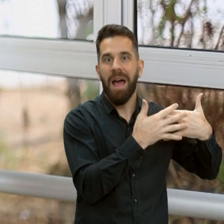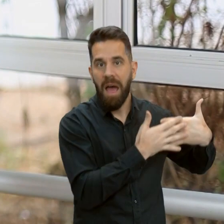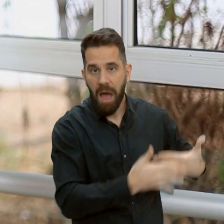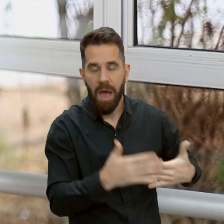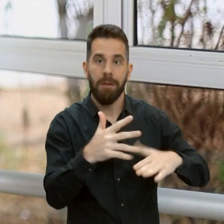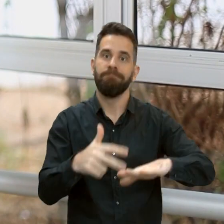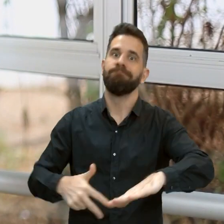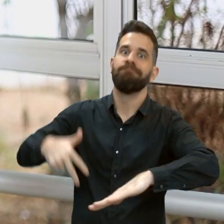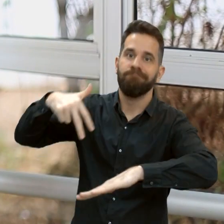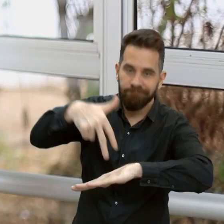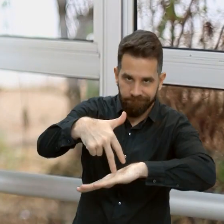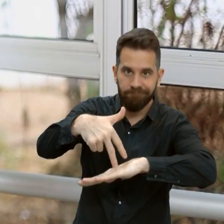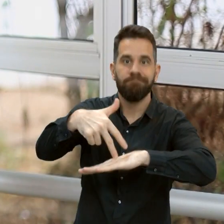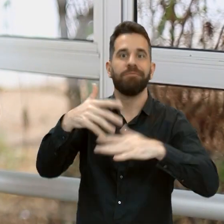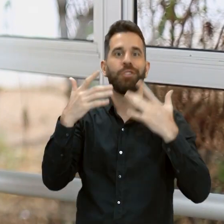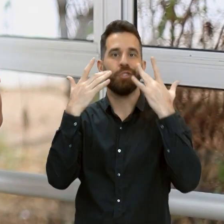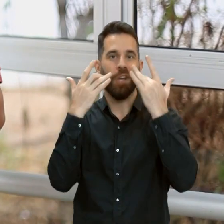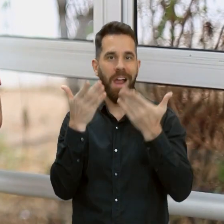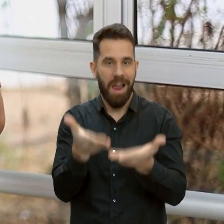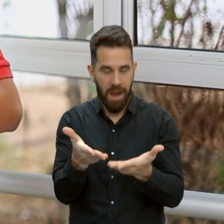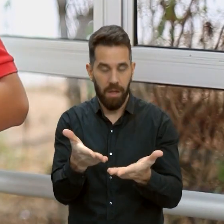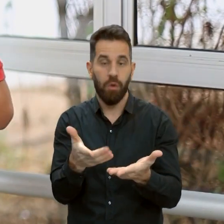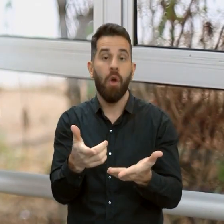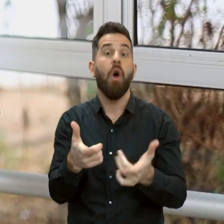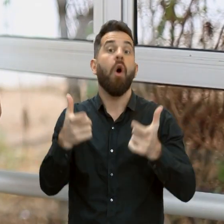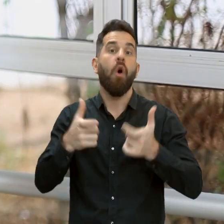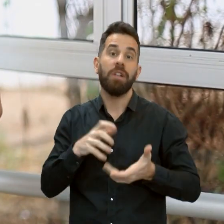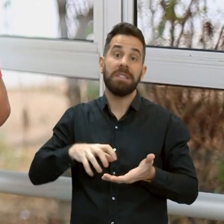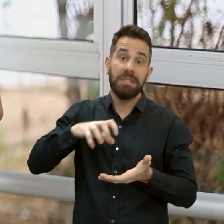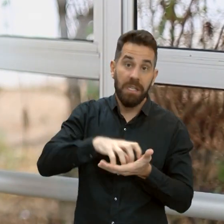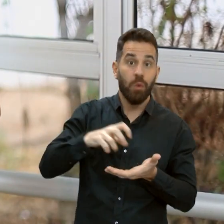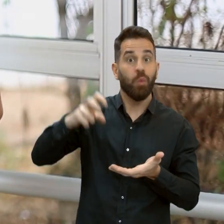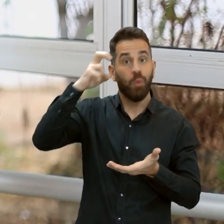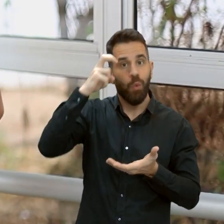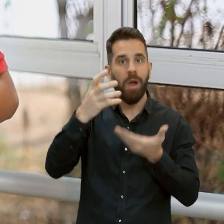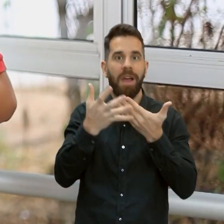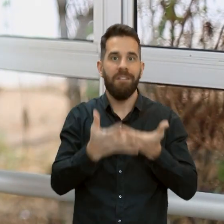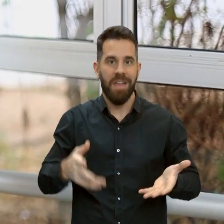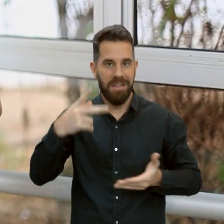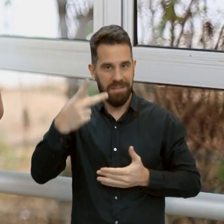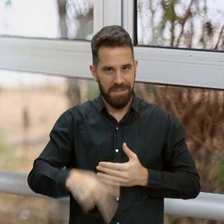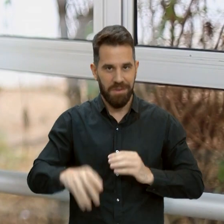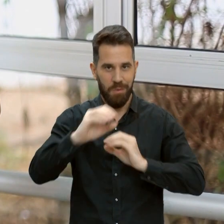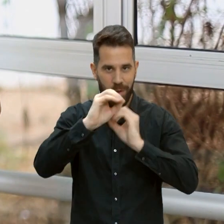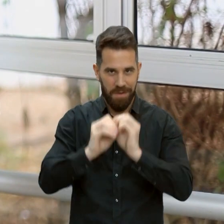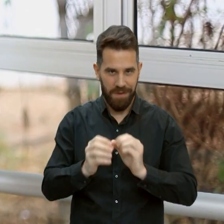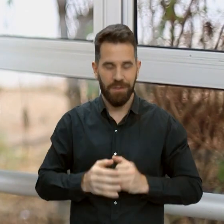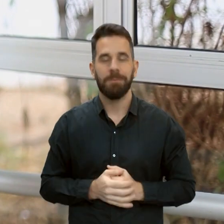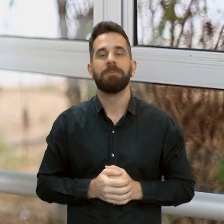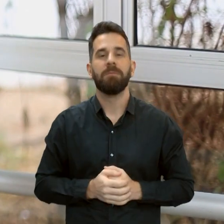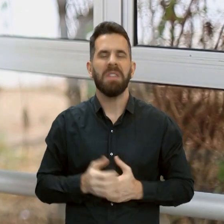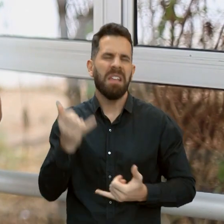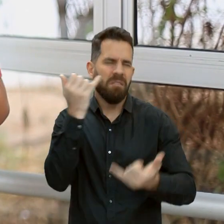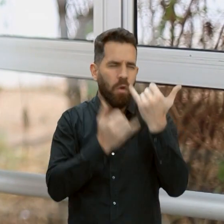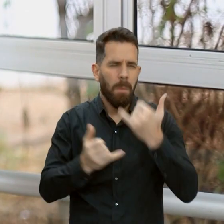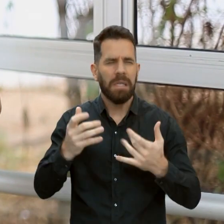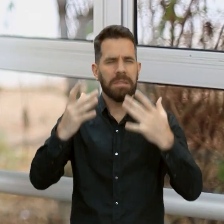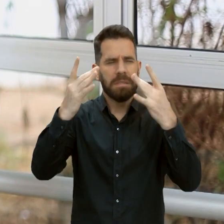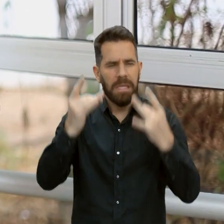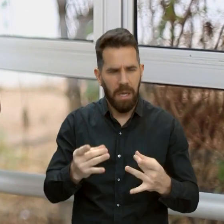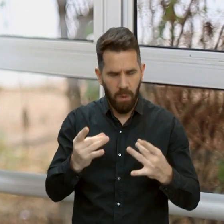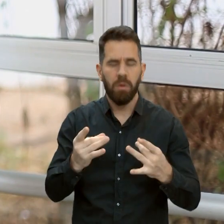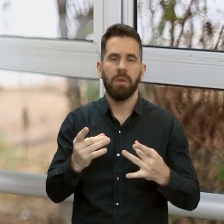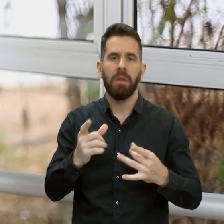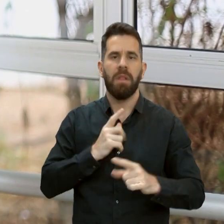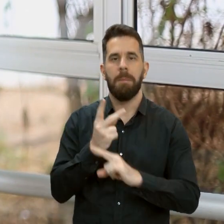realizado no Centro de Cultura e Eventos da UFG, aqui no Campus Samambaia. Mais informações,